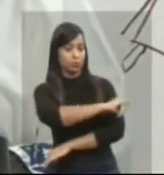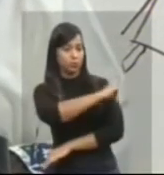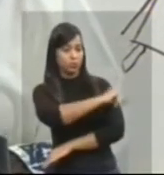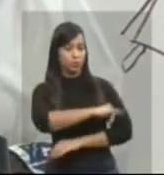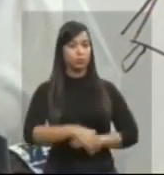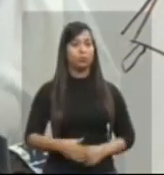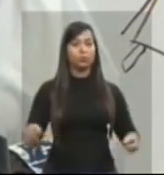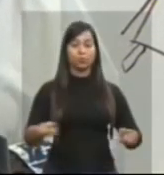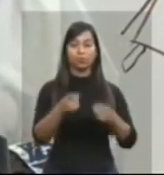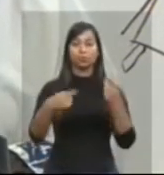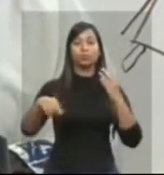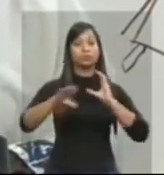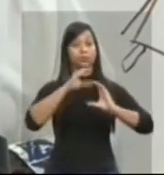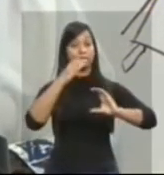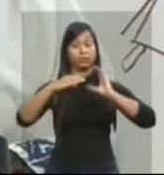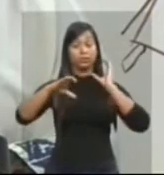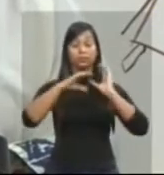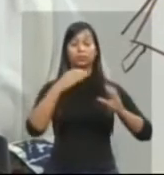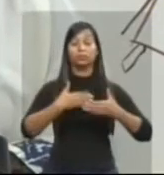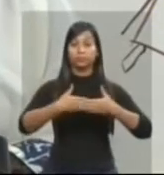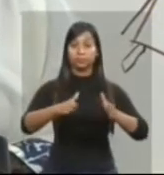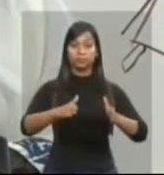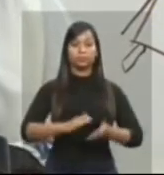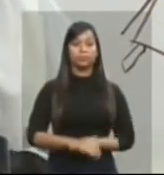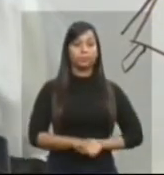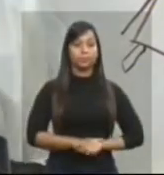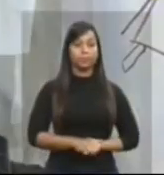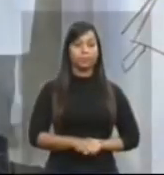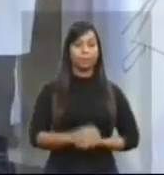Janeiro. Cantemos o cântico de abertura.